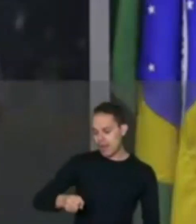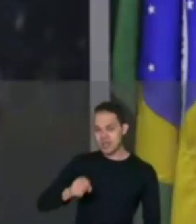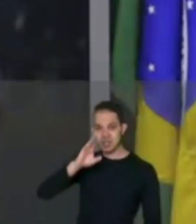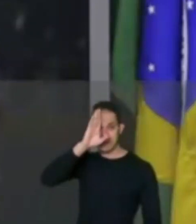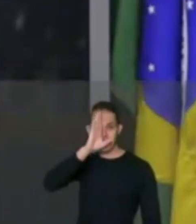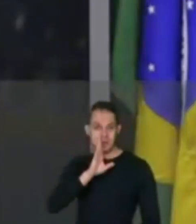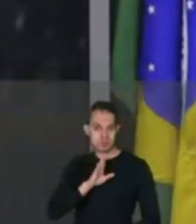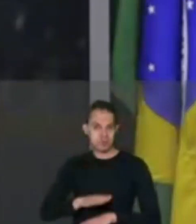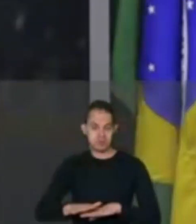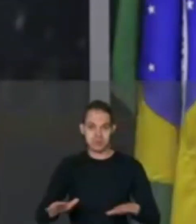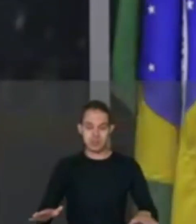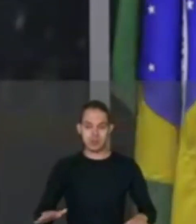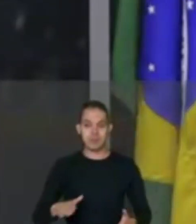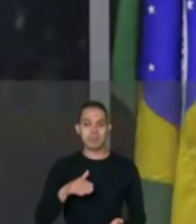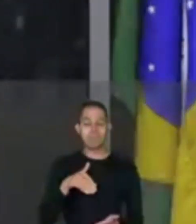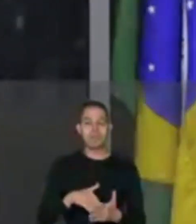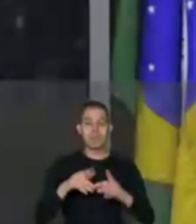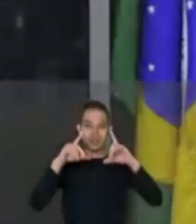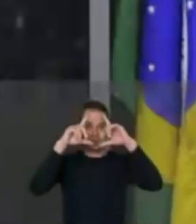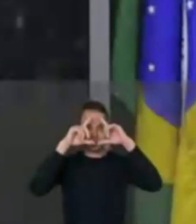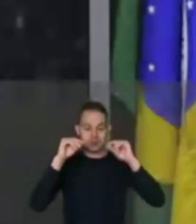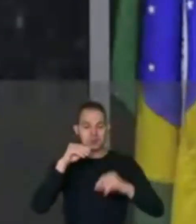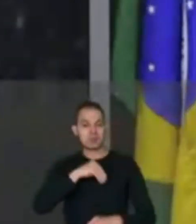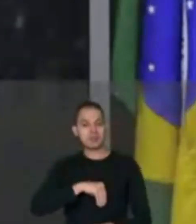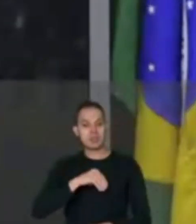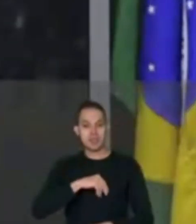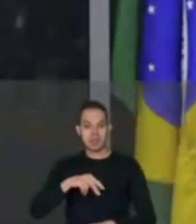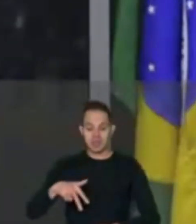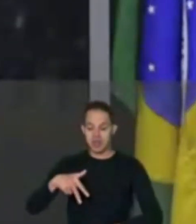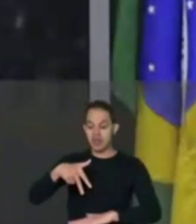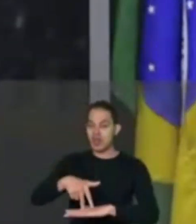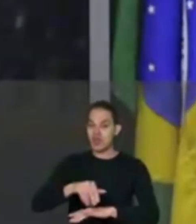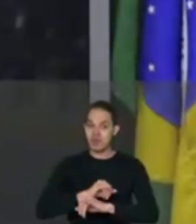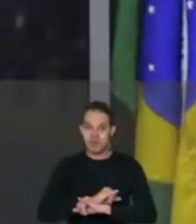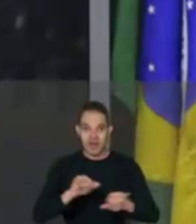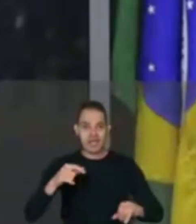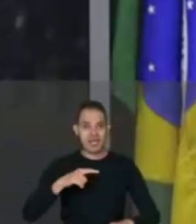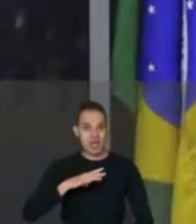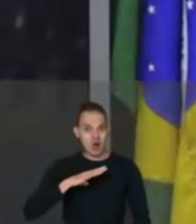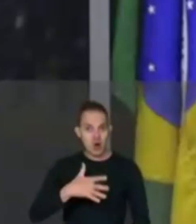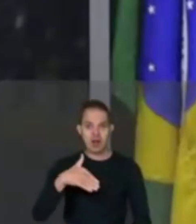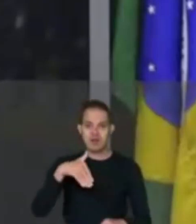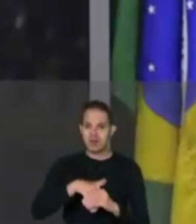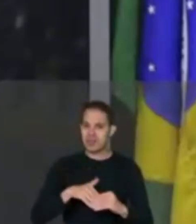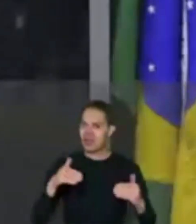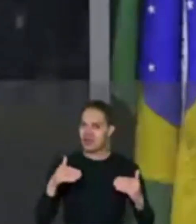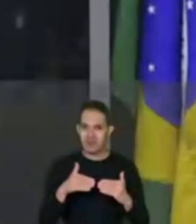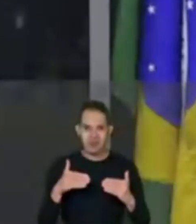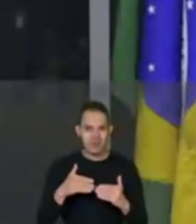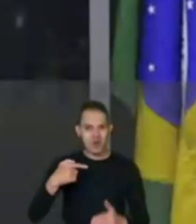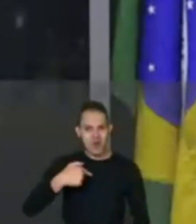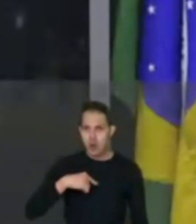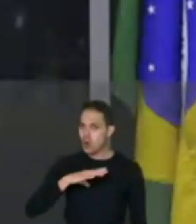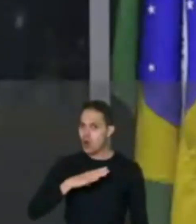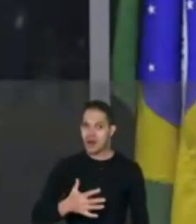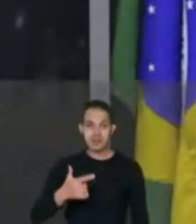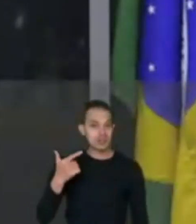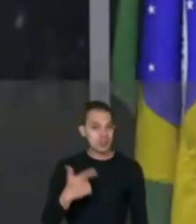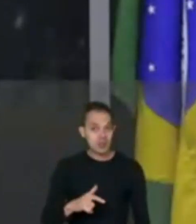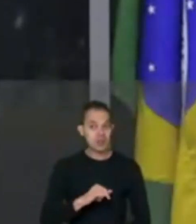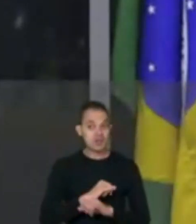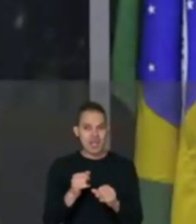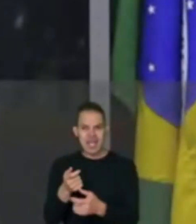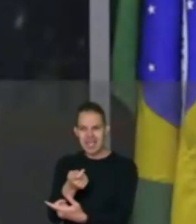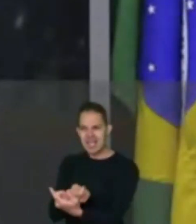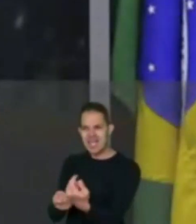da enfermagem. Eu vim a essa tribuna aqui e disse que eu não teria coragem de votar a favor daquele projeto, enganando